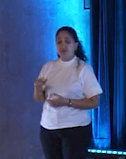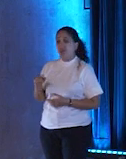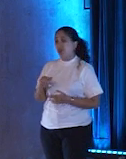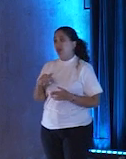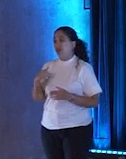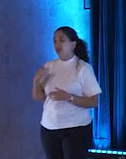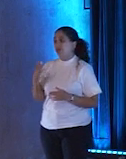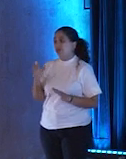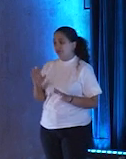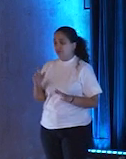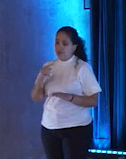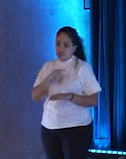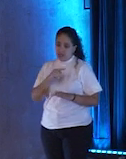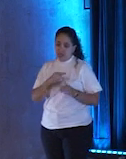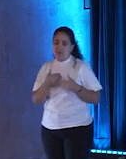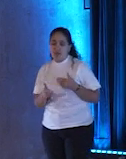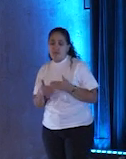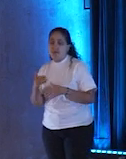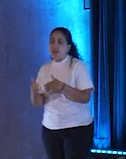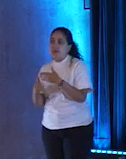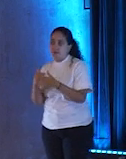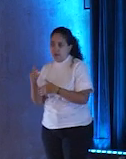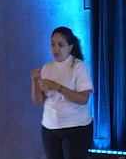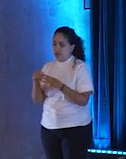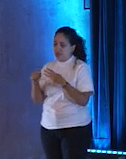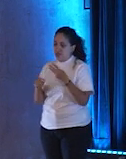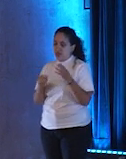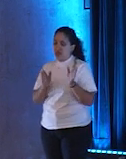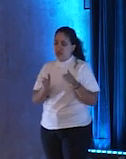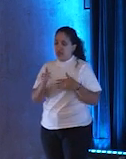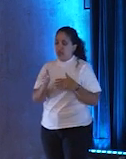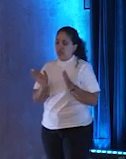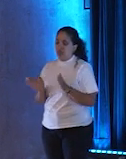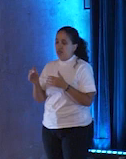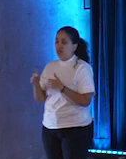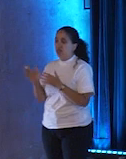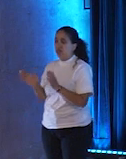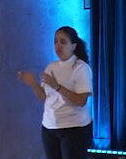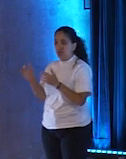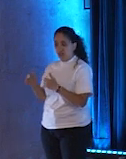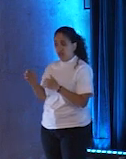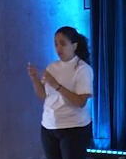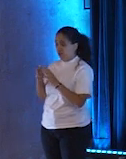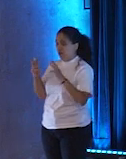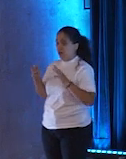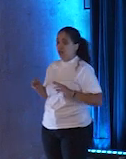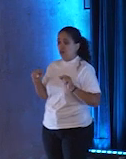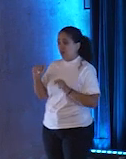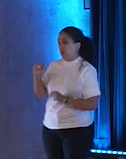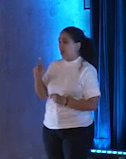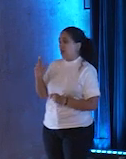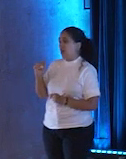sequências, a partir daqui nós temos uma sequência de 3 caixas que são denominadas no museus como